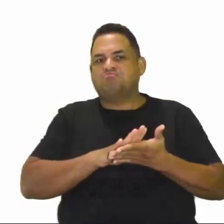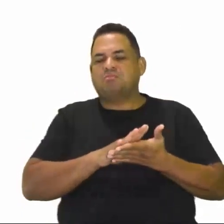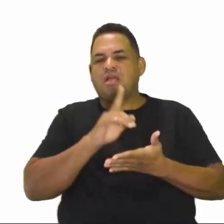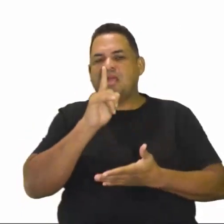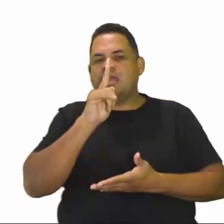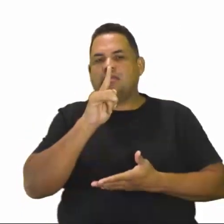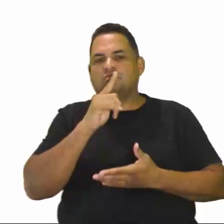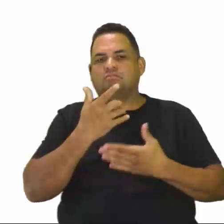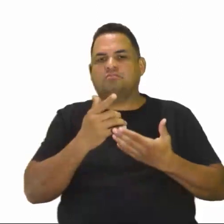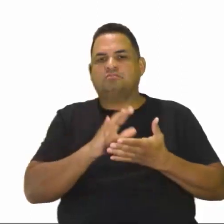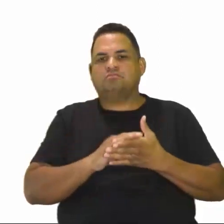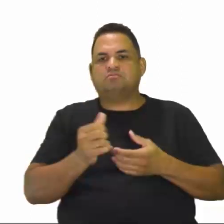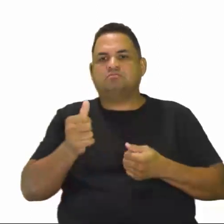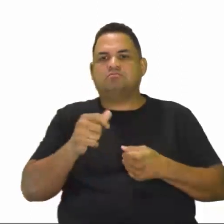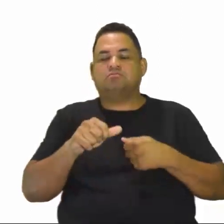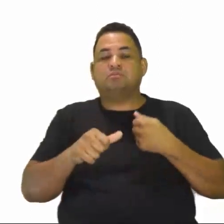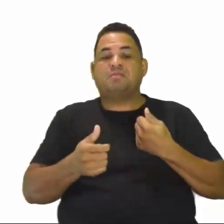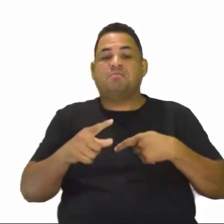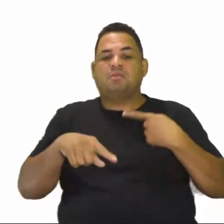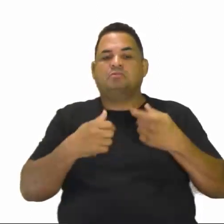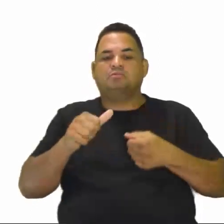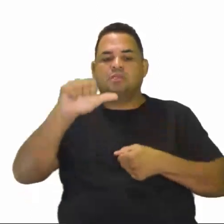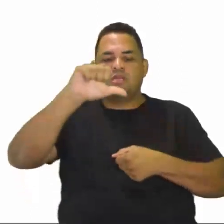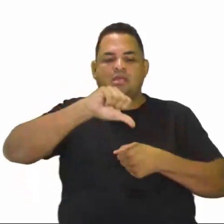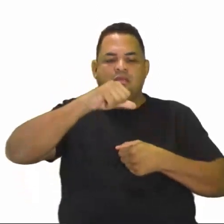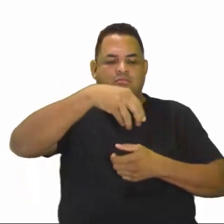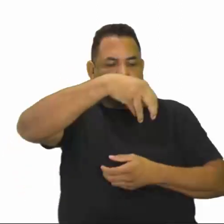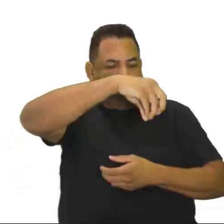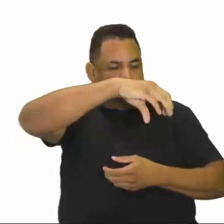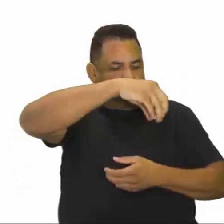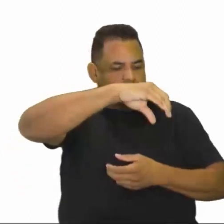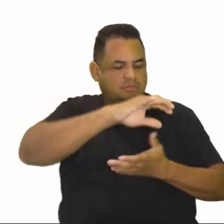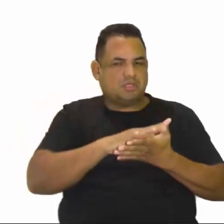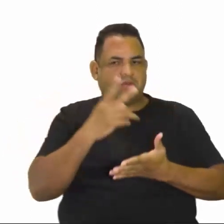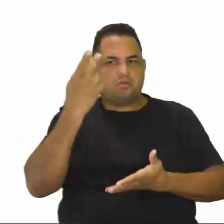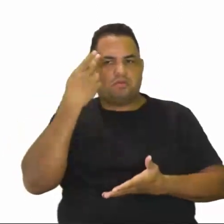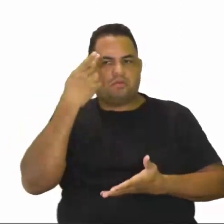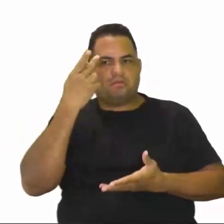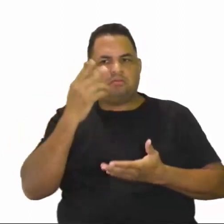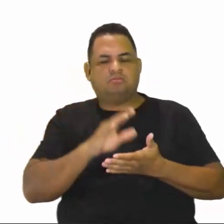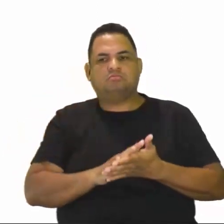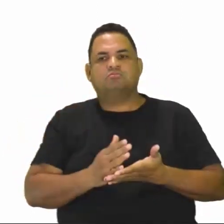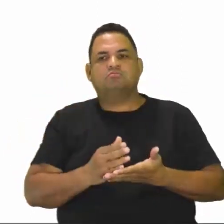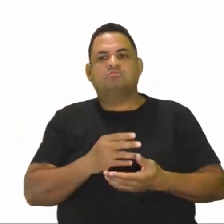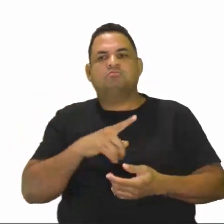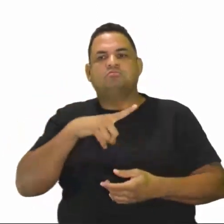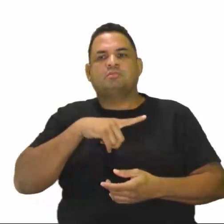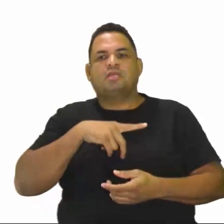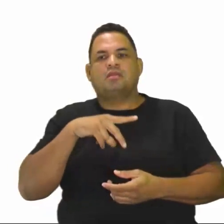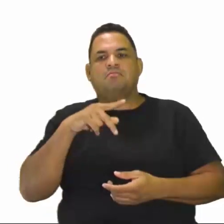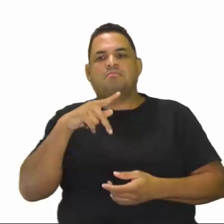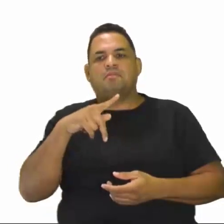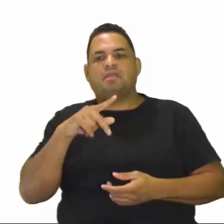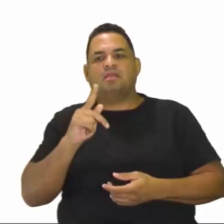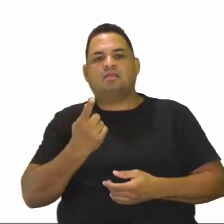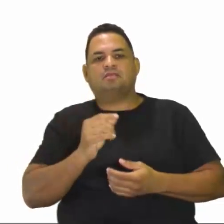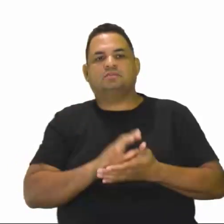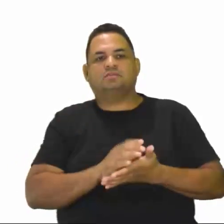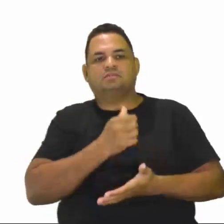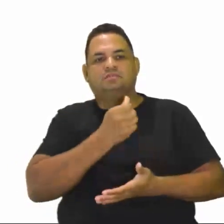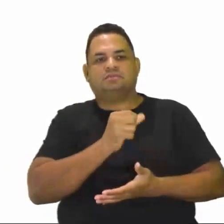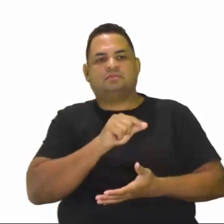mineral, enchendo-as com água de torneira. E a água de torneira tem um pH